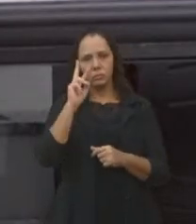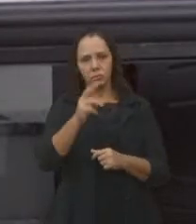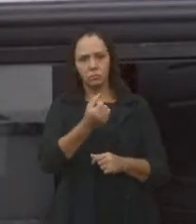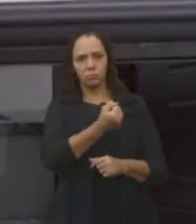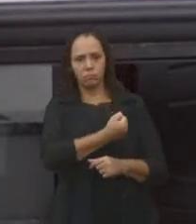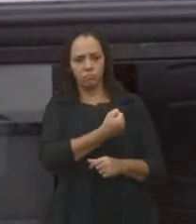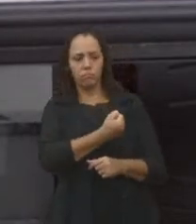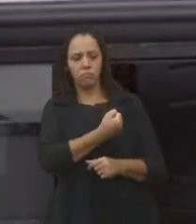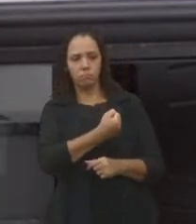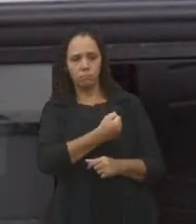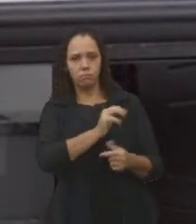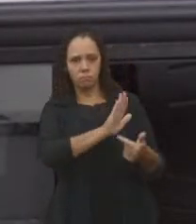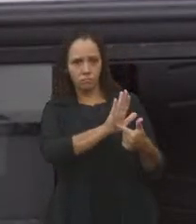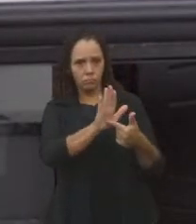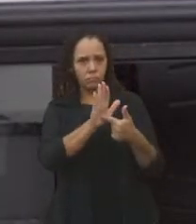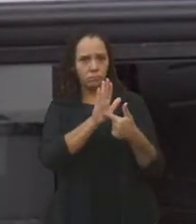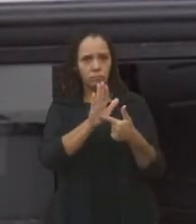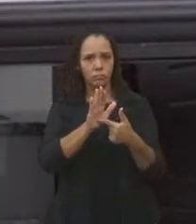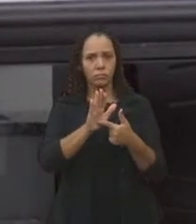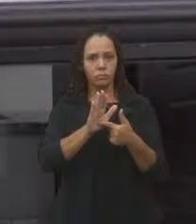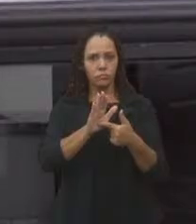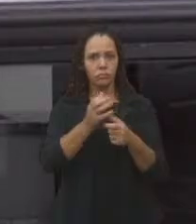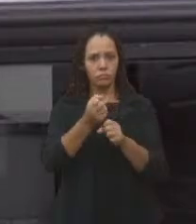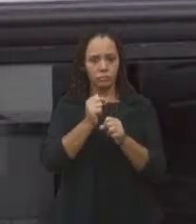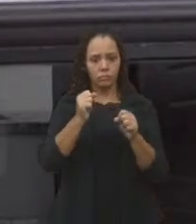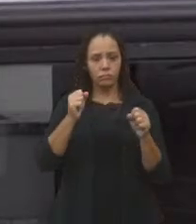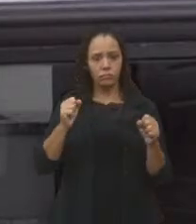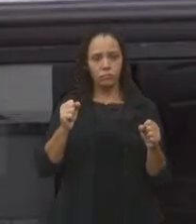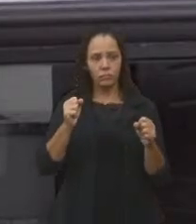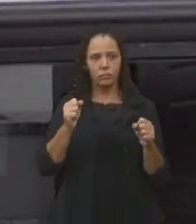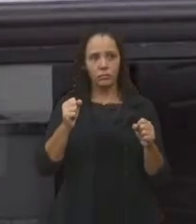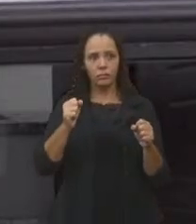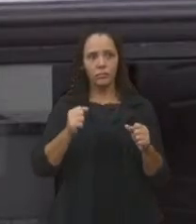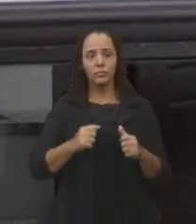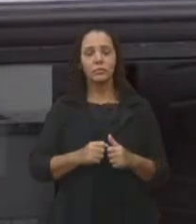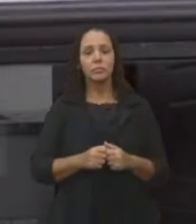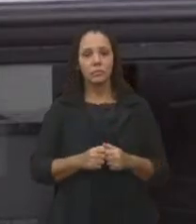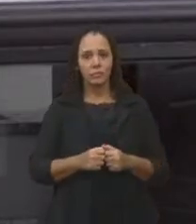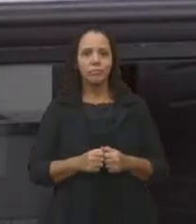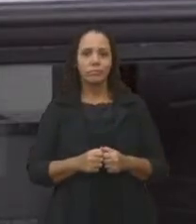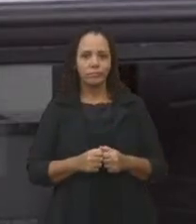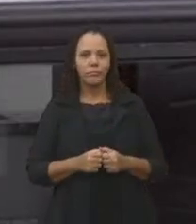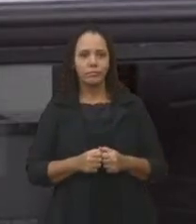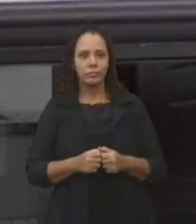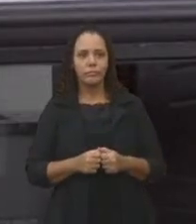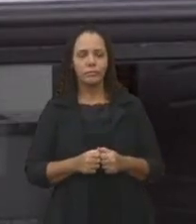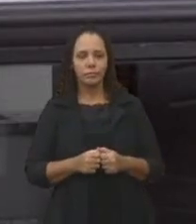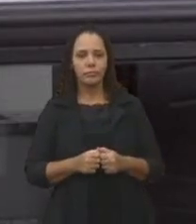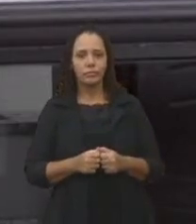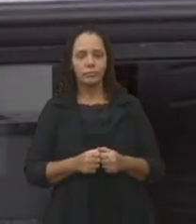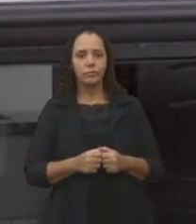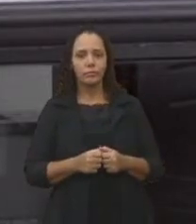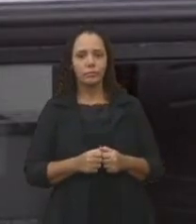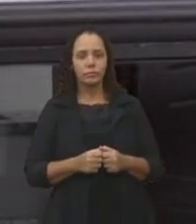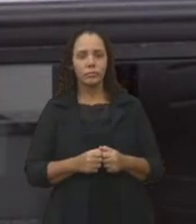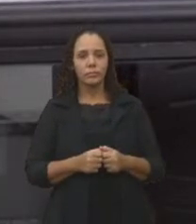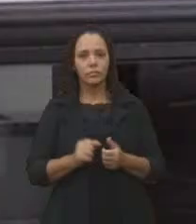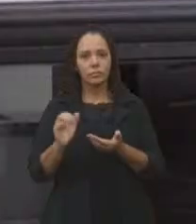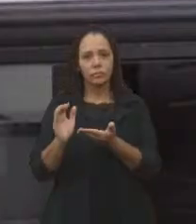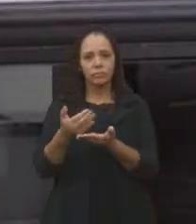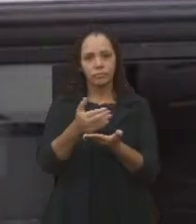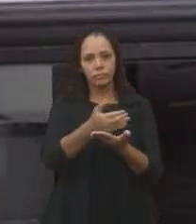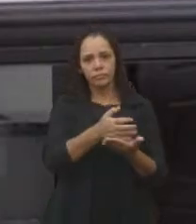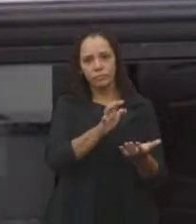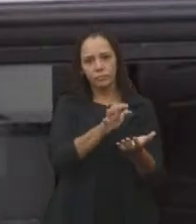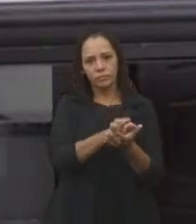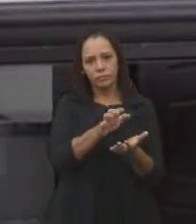números realmente enormes, né? Mas eu tenho certeza que Jacareí tem potencial para sair disso, porque a arrecadação de